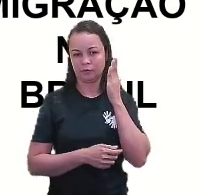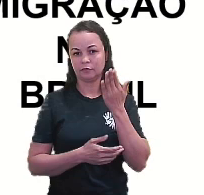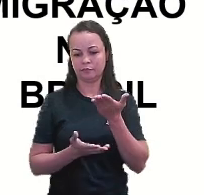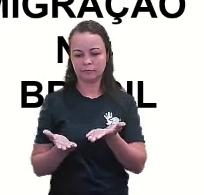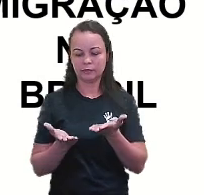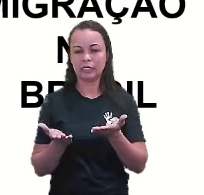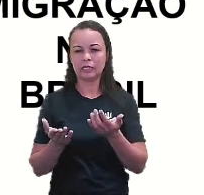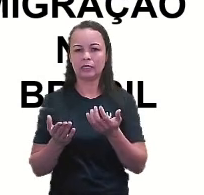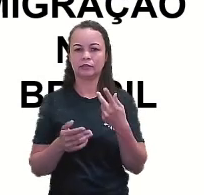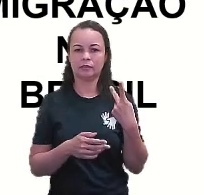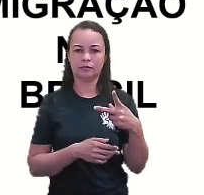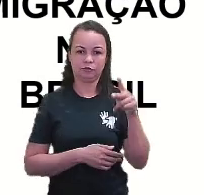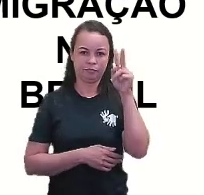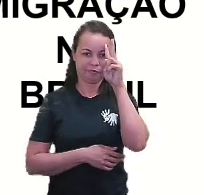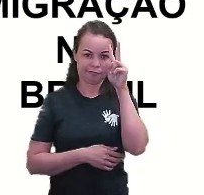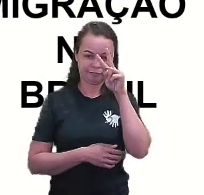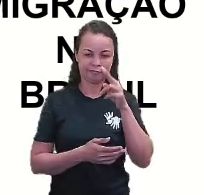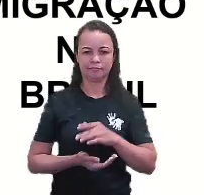história das migrações?